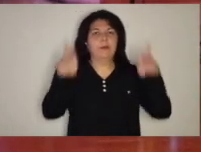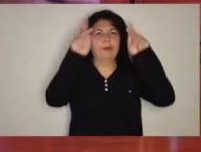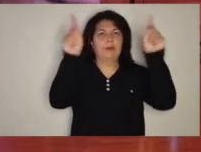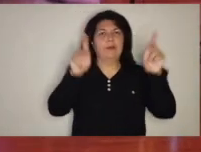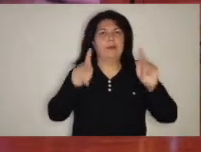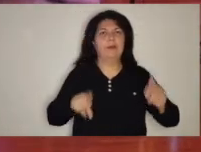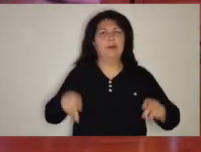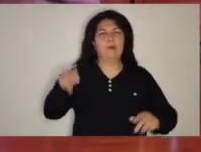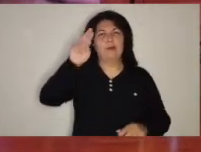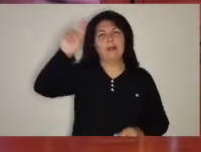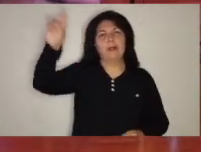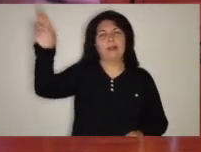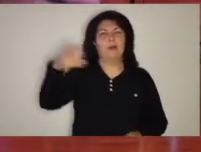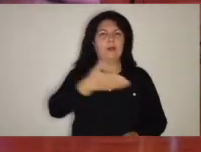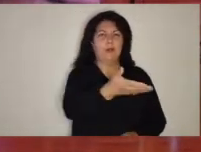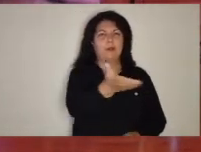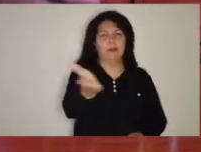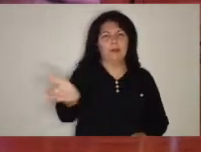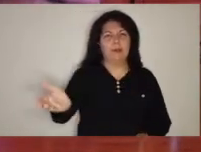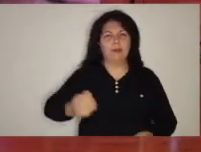irmãos, a paz do Senhor a todos.